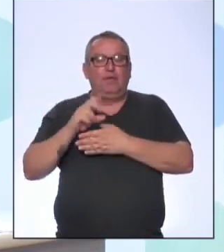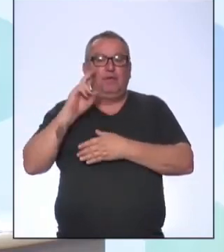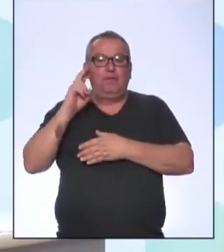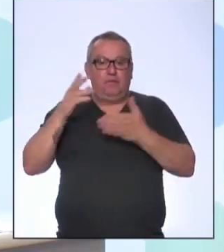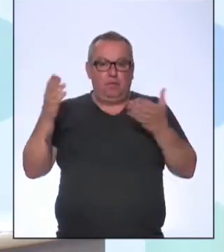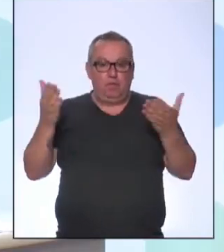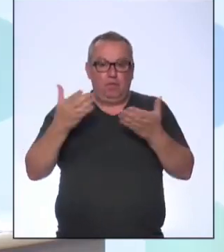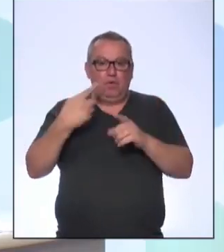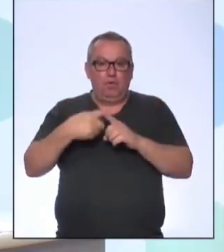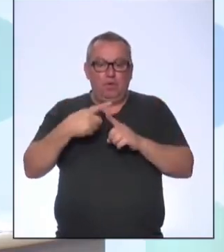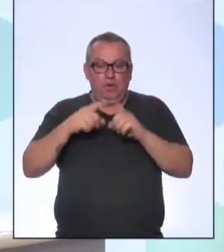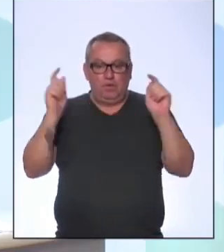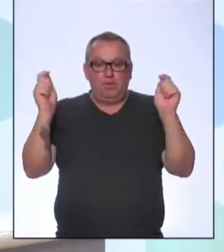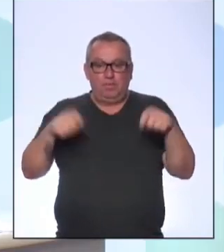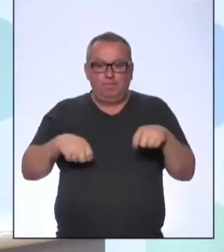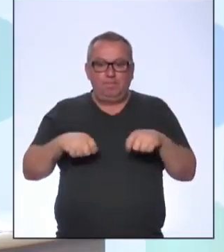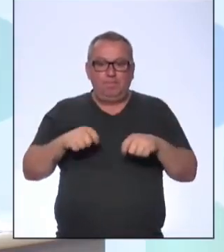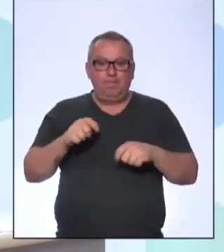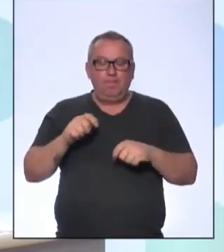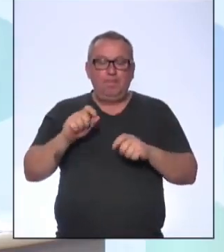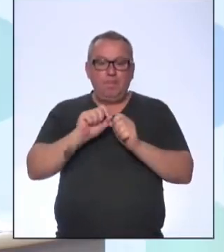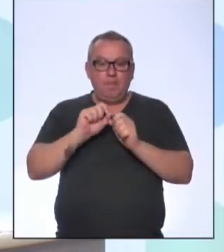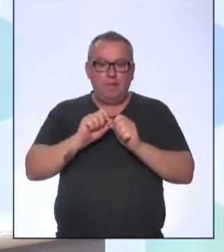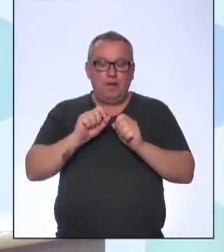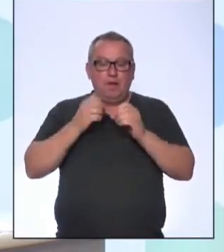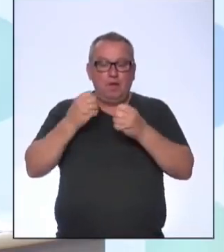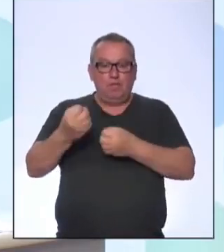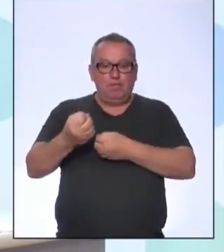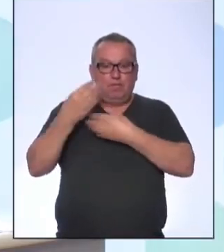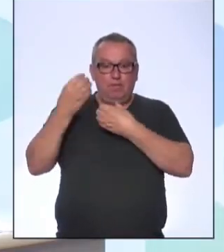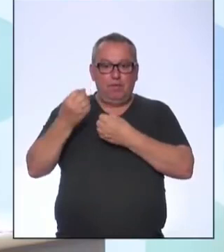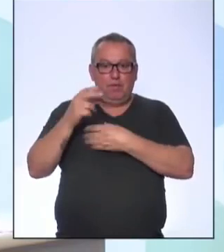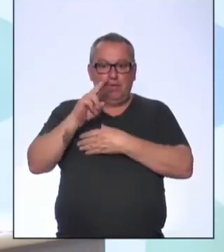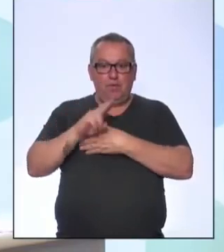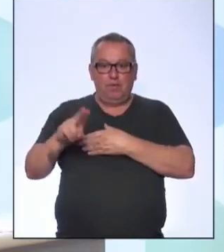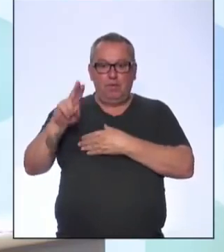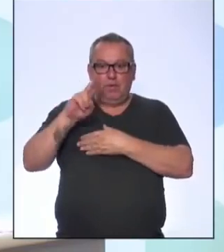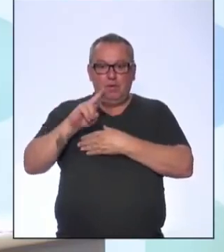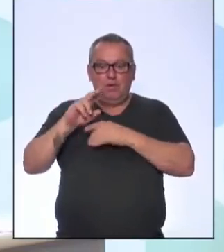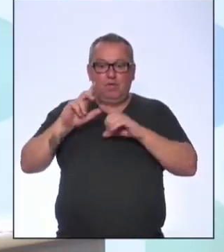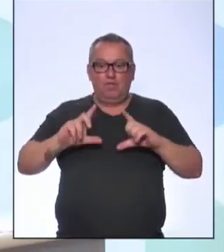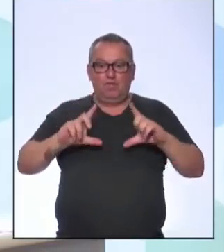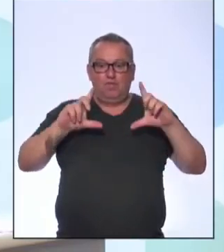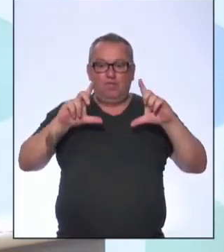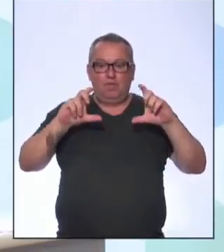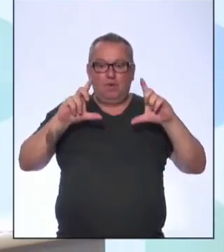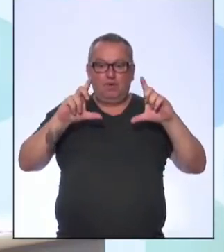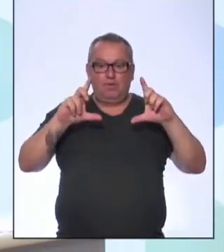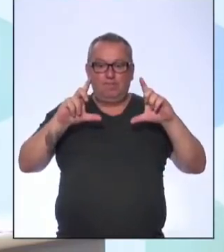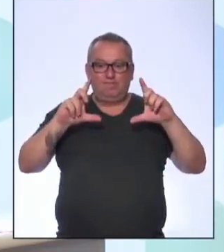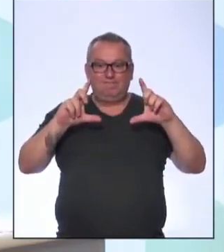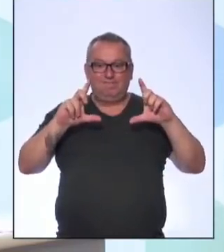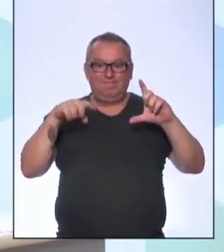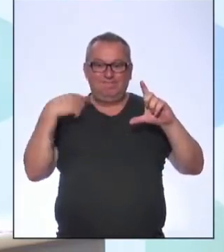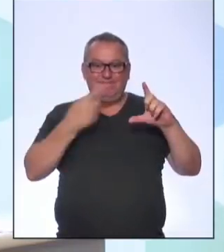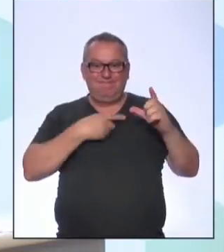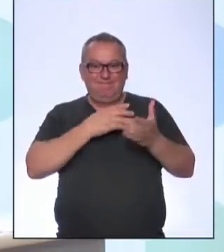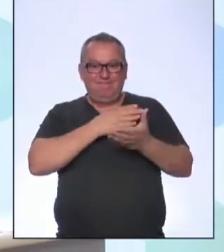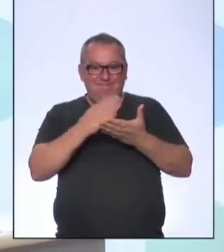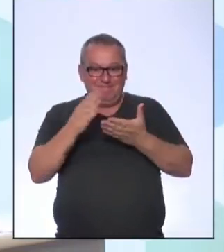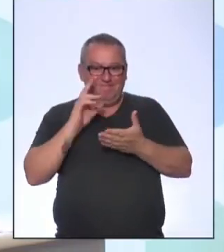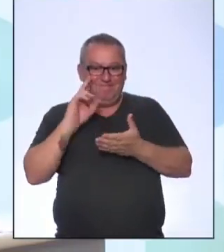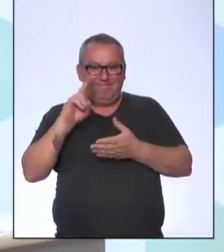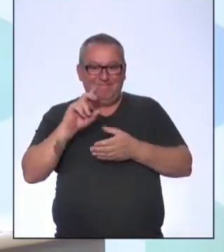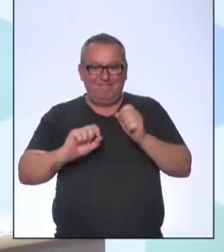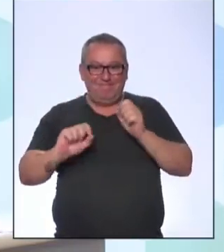hoje, porque é possível muito bem informar utilizando apenas imagens. Então, a nossa primeira parte da aula de hoje, vamos